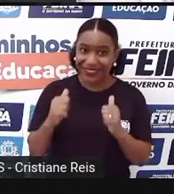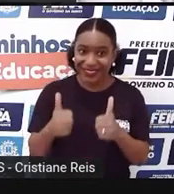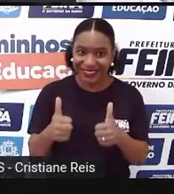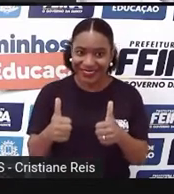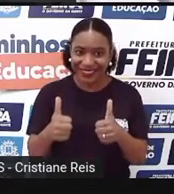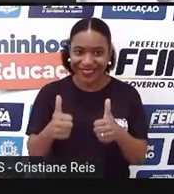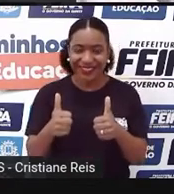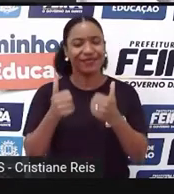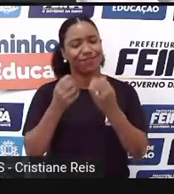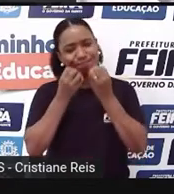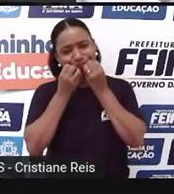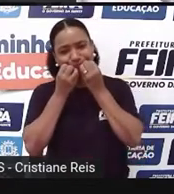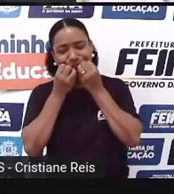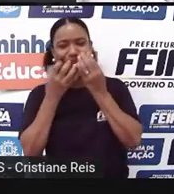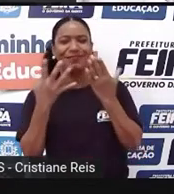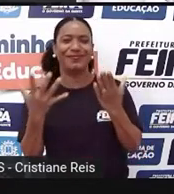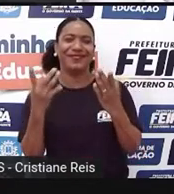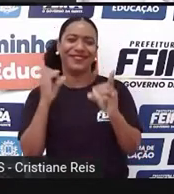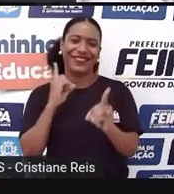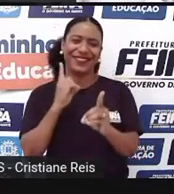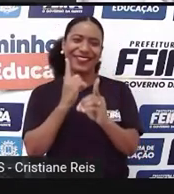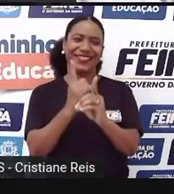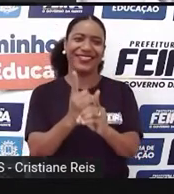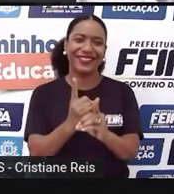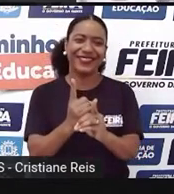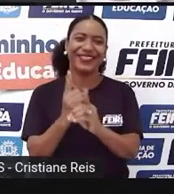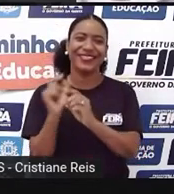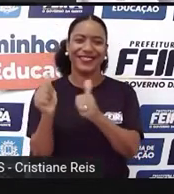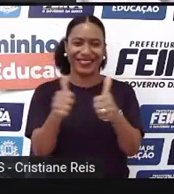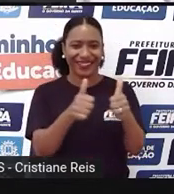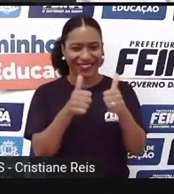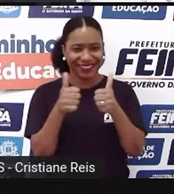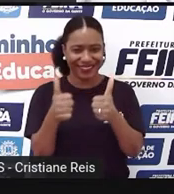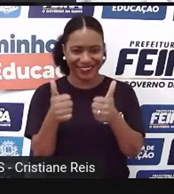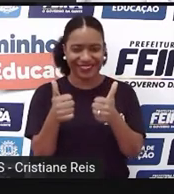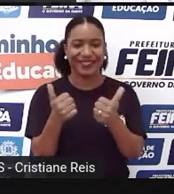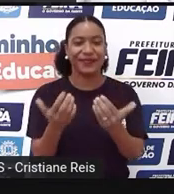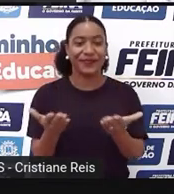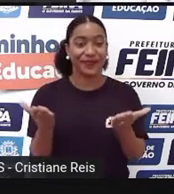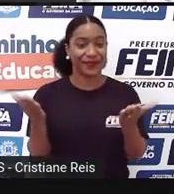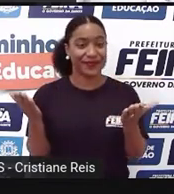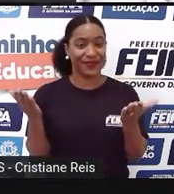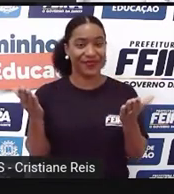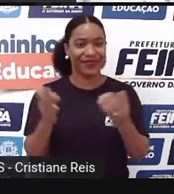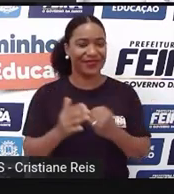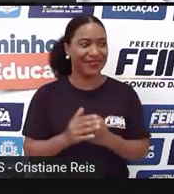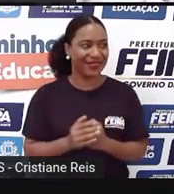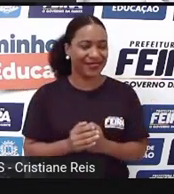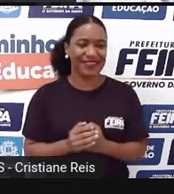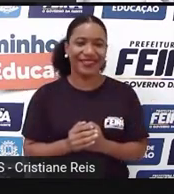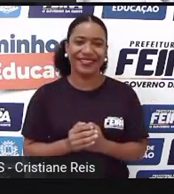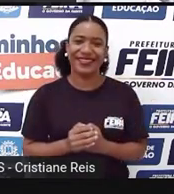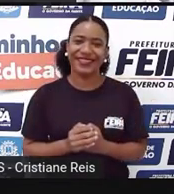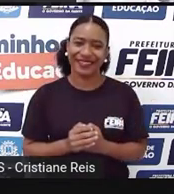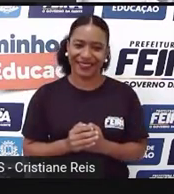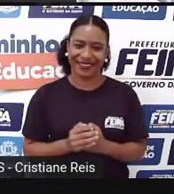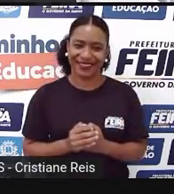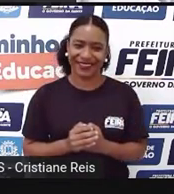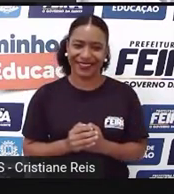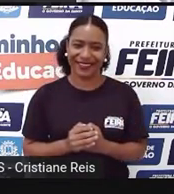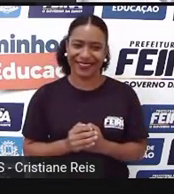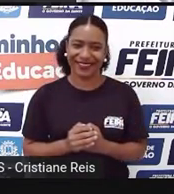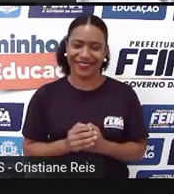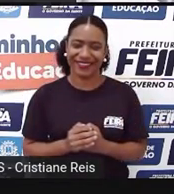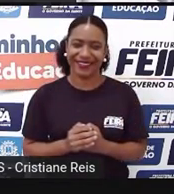Eu espero que vocês estejam muito bem. Welcome to our English class,